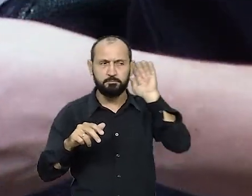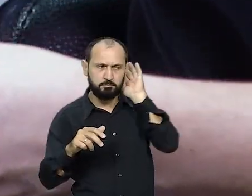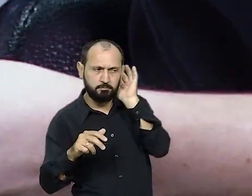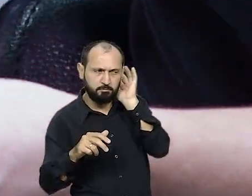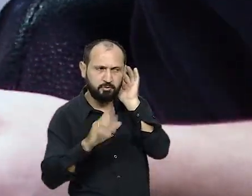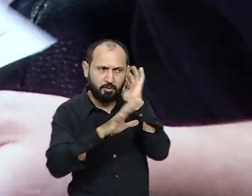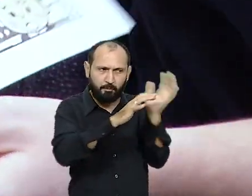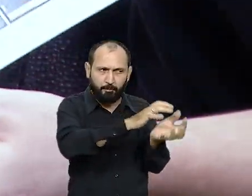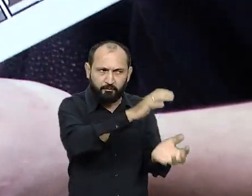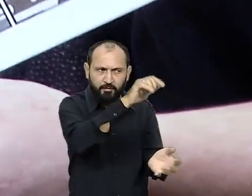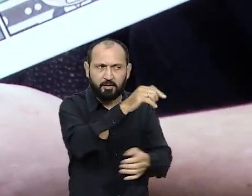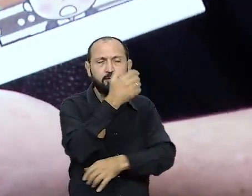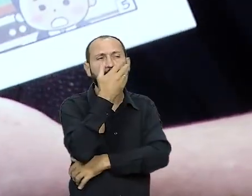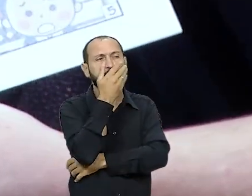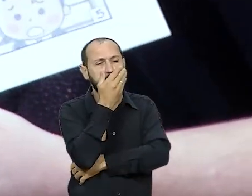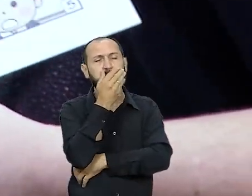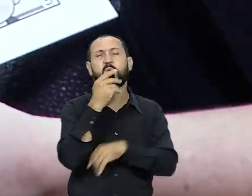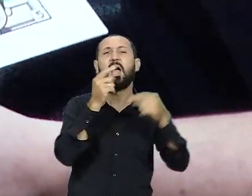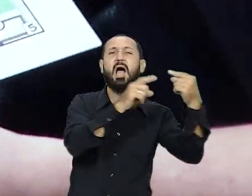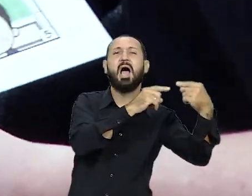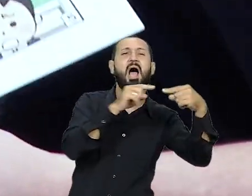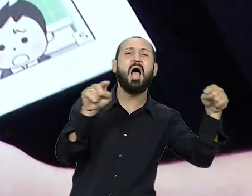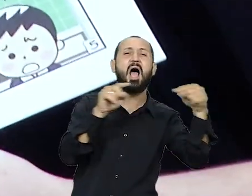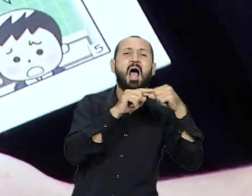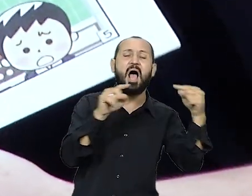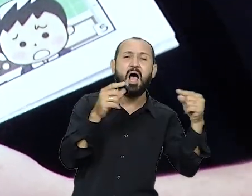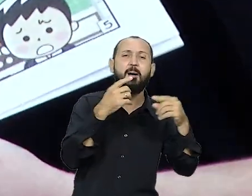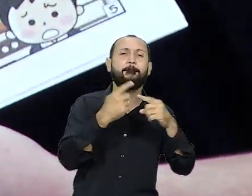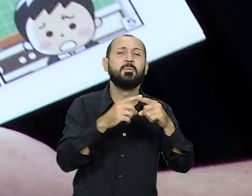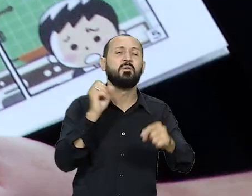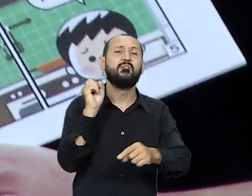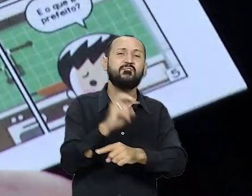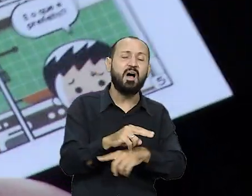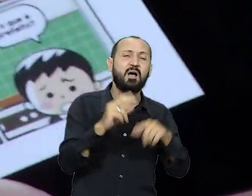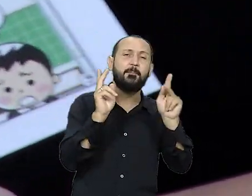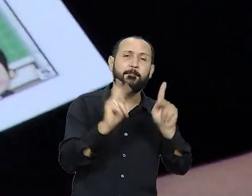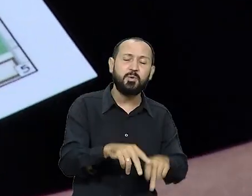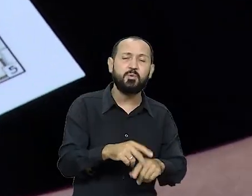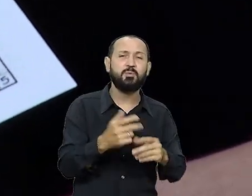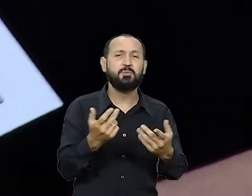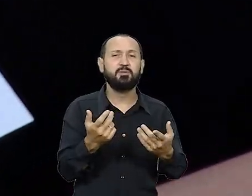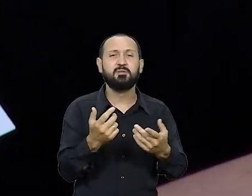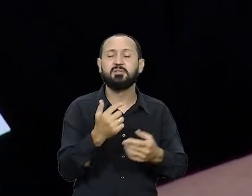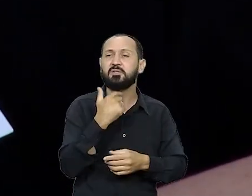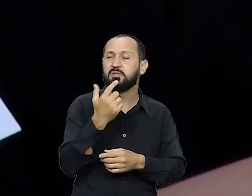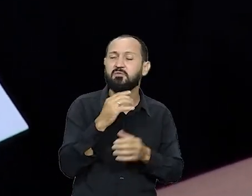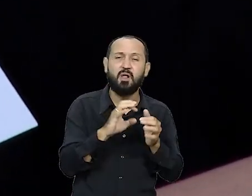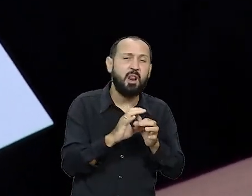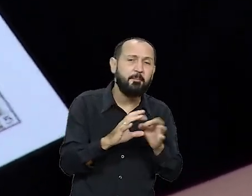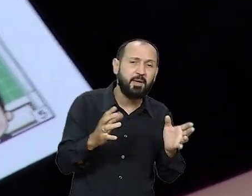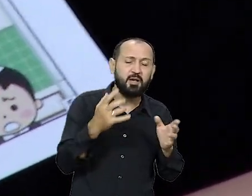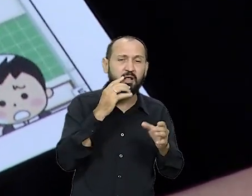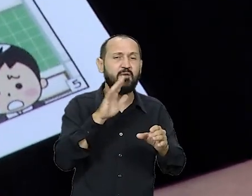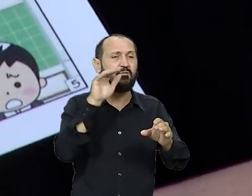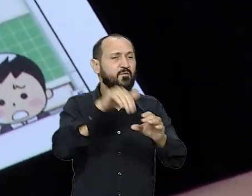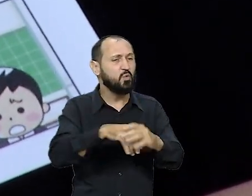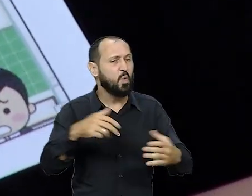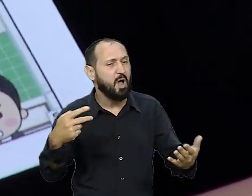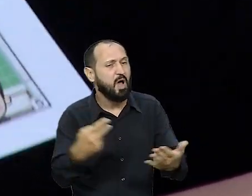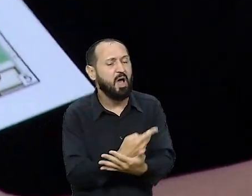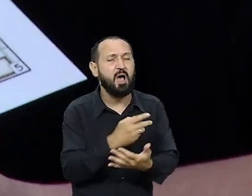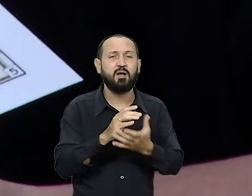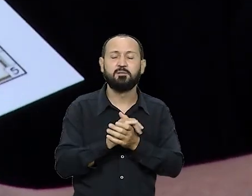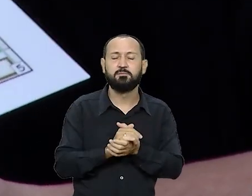ouve duas pessoas de mais idade reclamando a respeito de um cargo público que não foi concedido e que ele